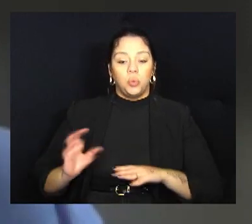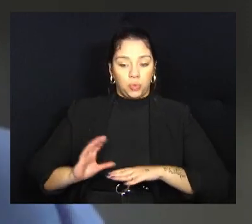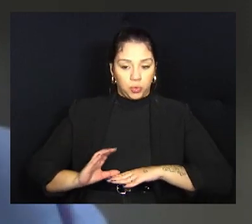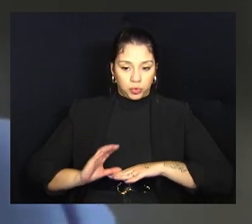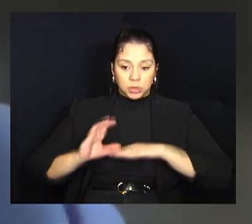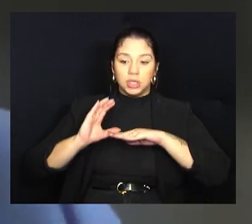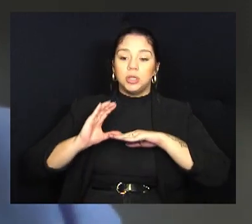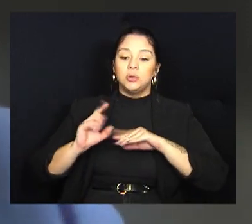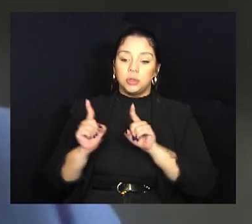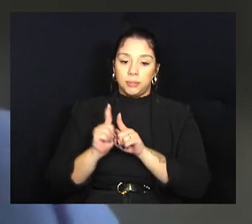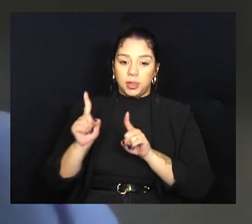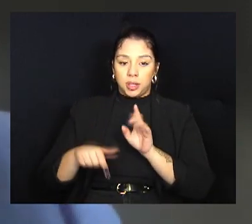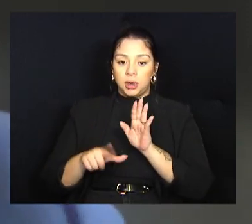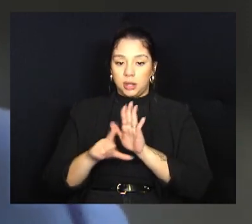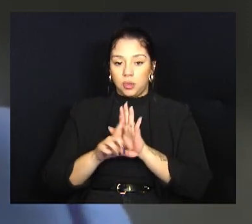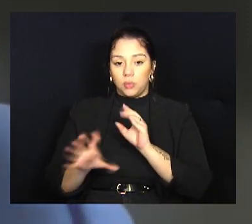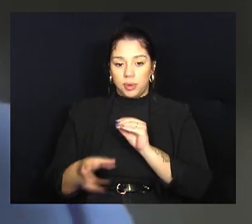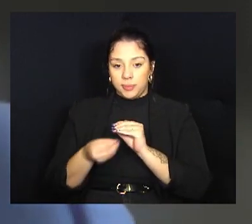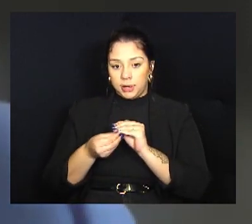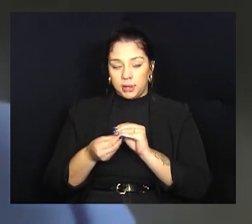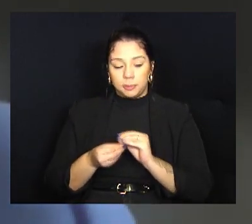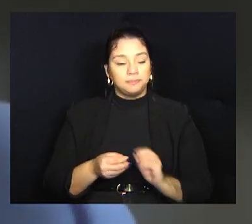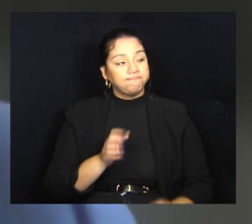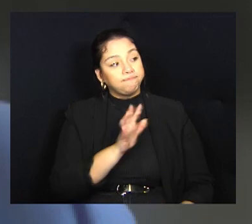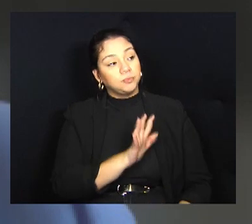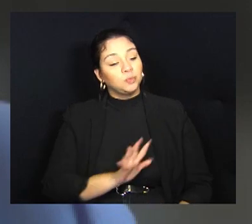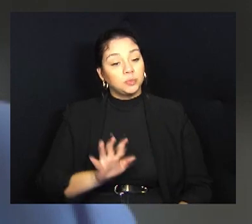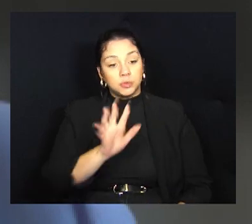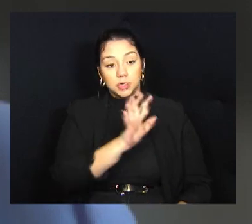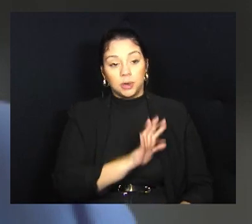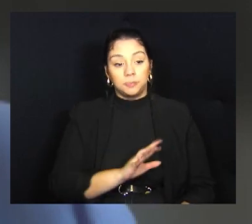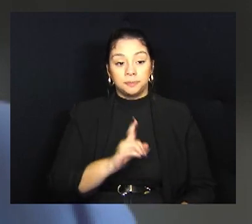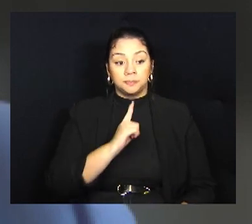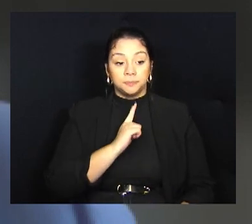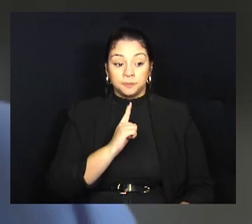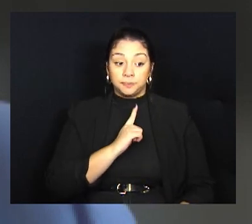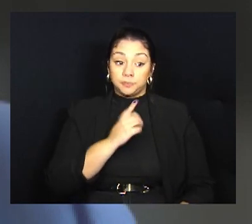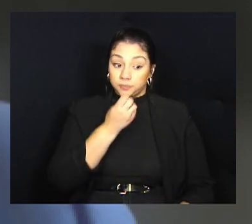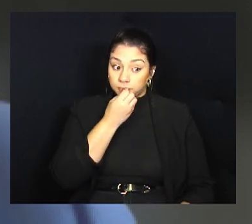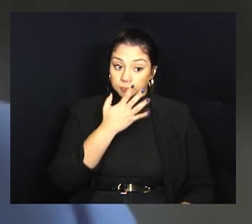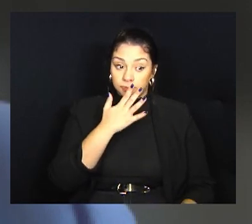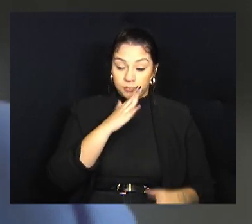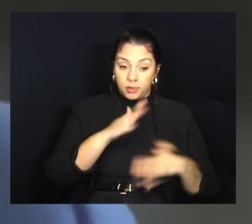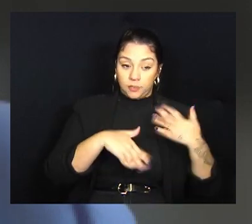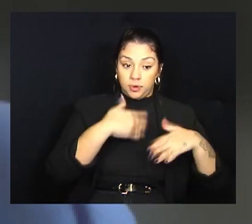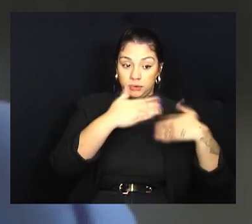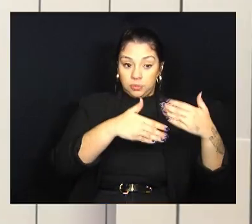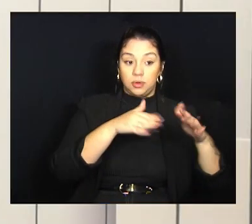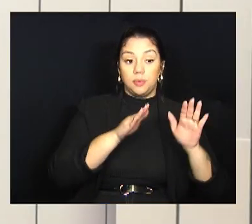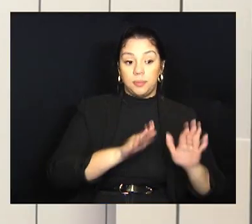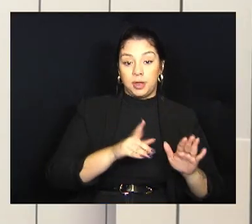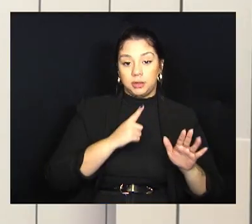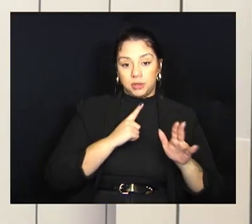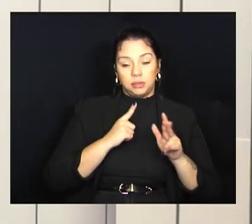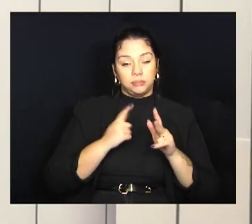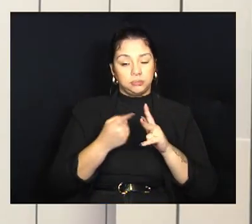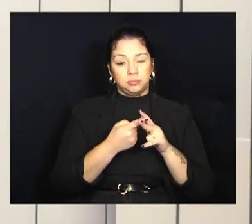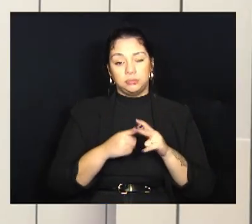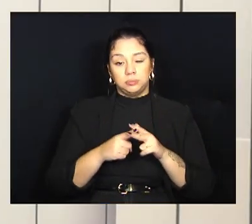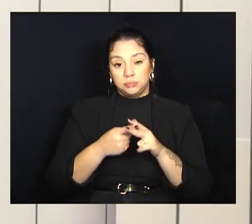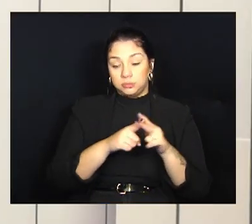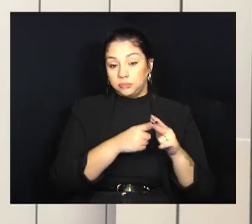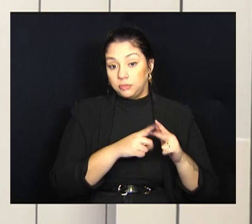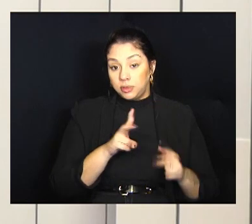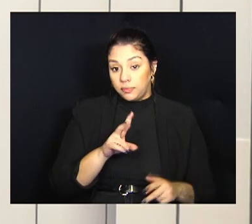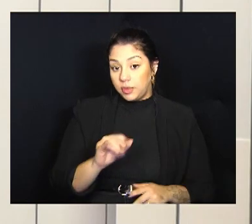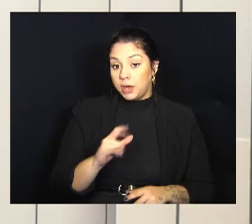lei complementar. No geral, a gente teve um bom avanço, mas claro que correções podem ser feitas, então,